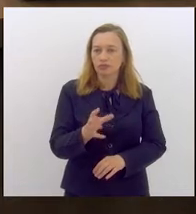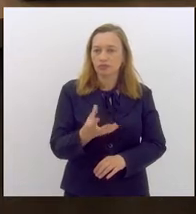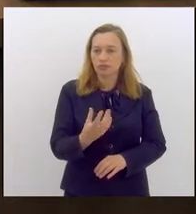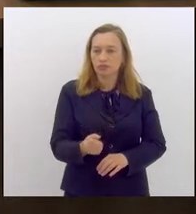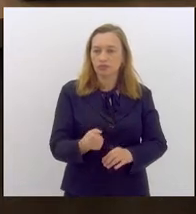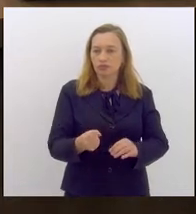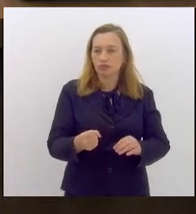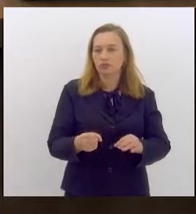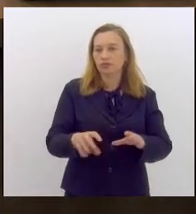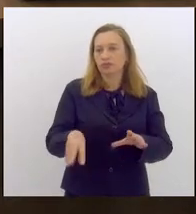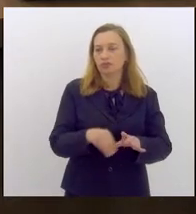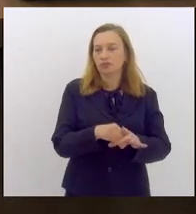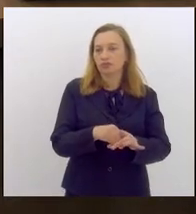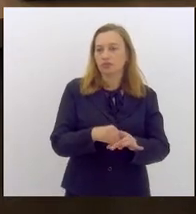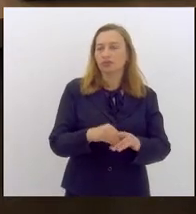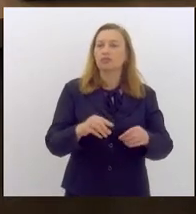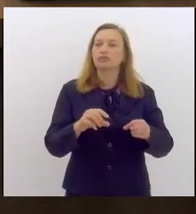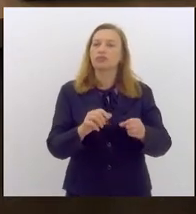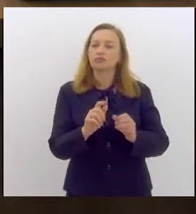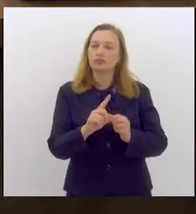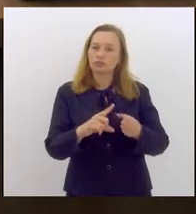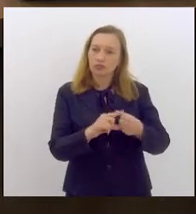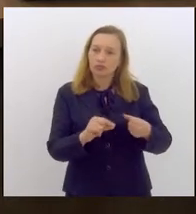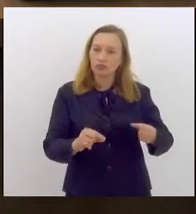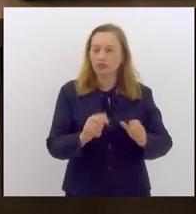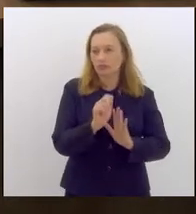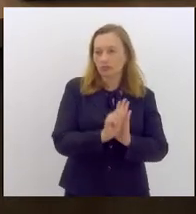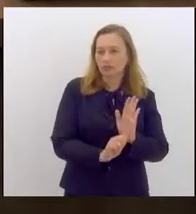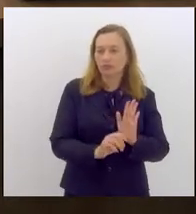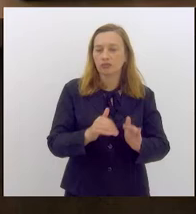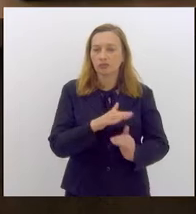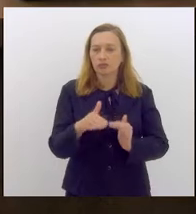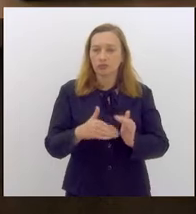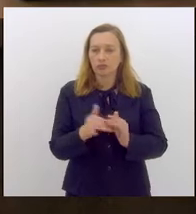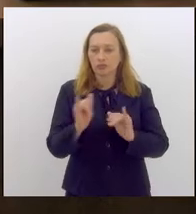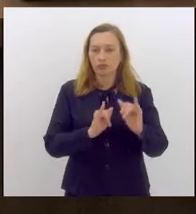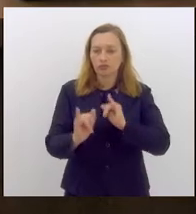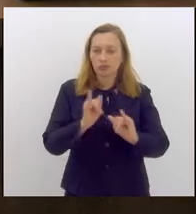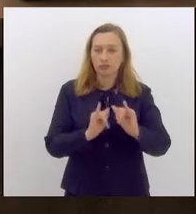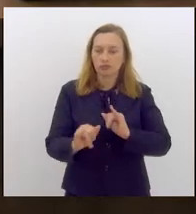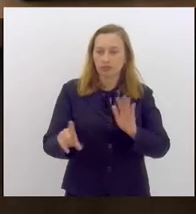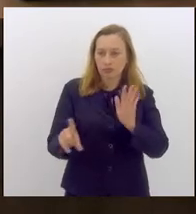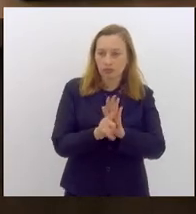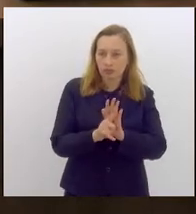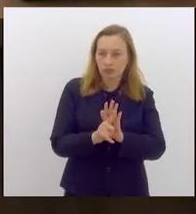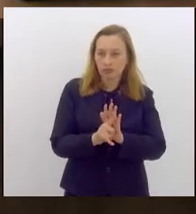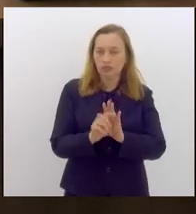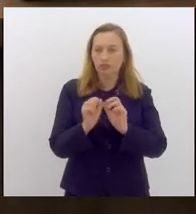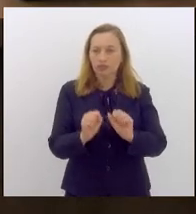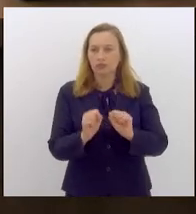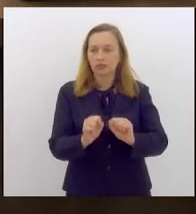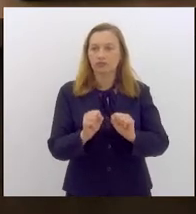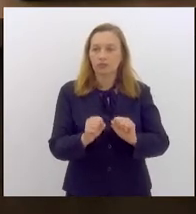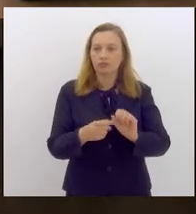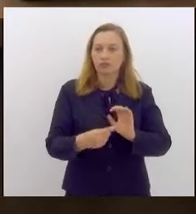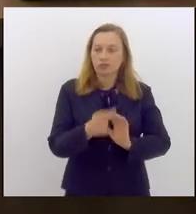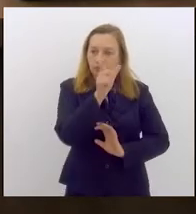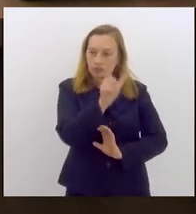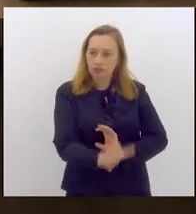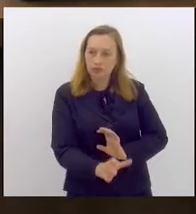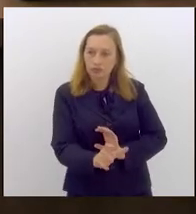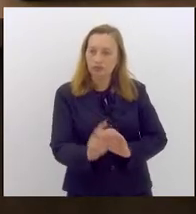couber, passa a ter a seguinte redação. Todos os dados dispostos nessa lei que possam identificar a pessoa